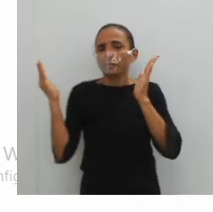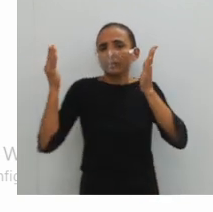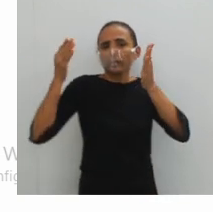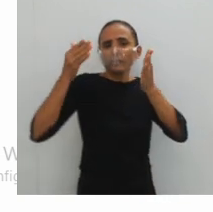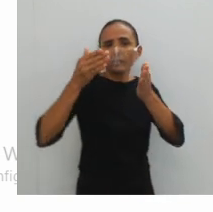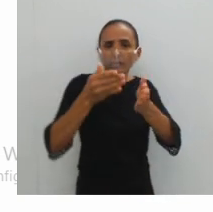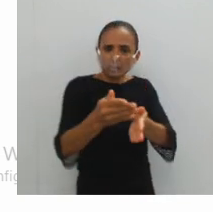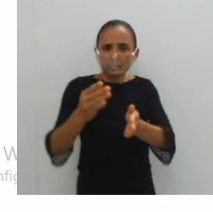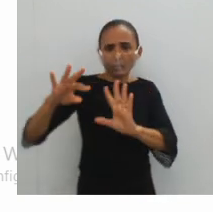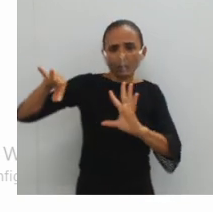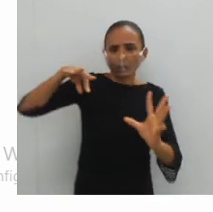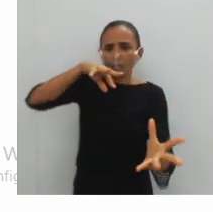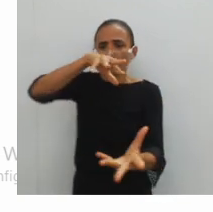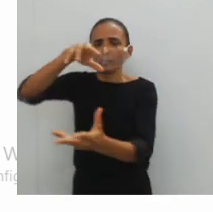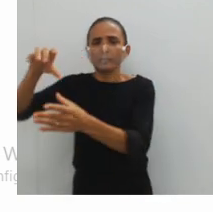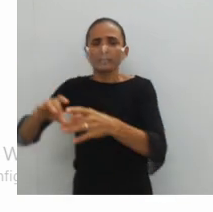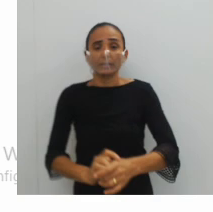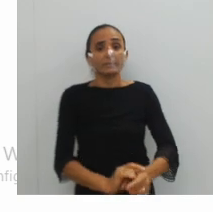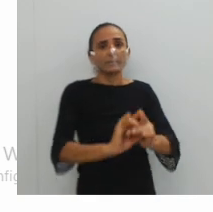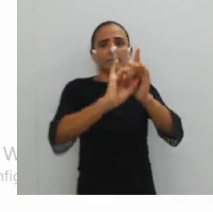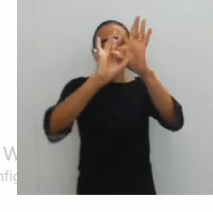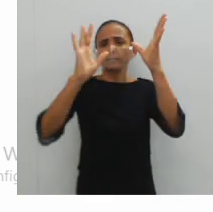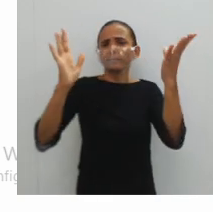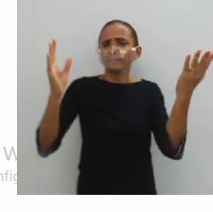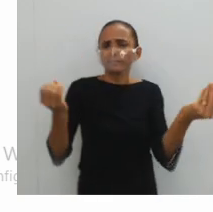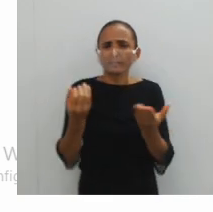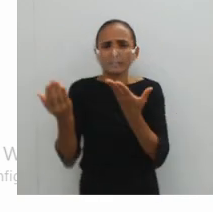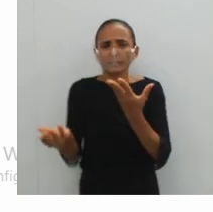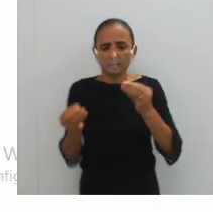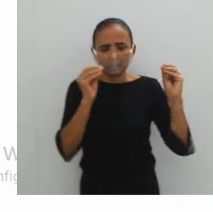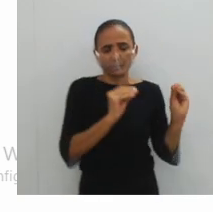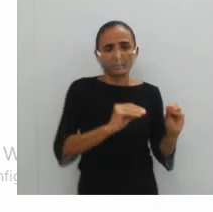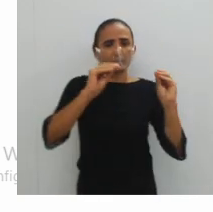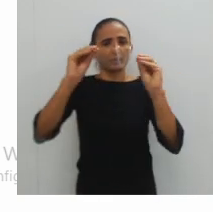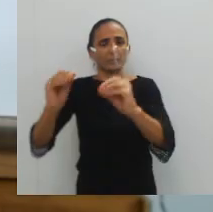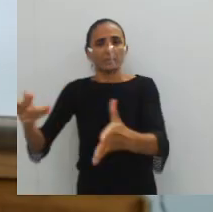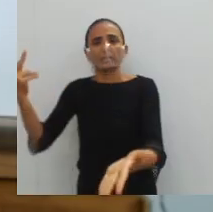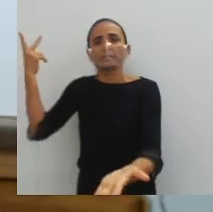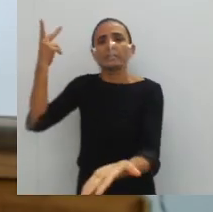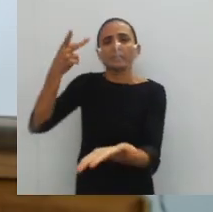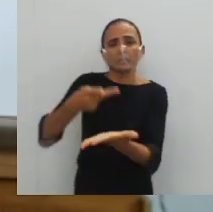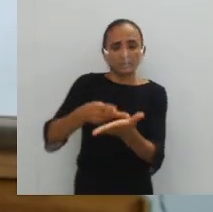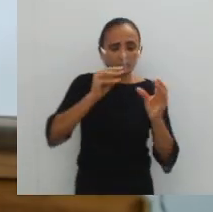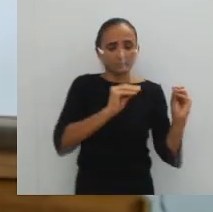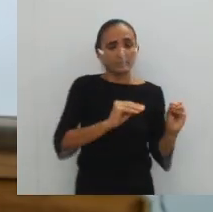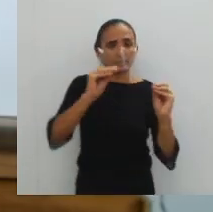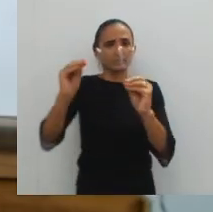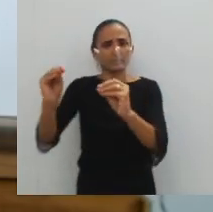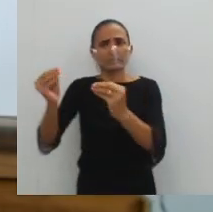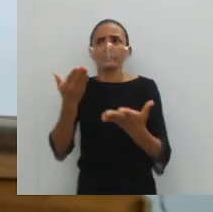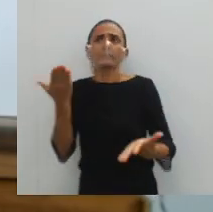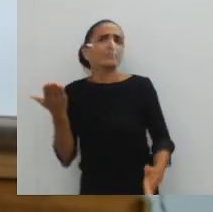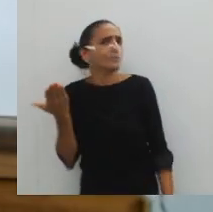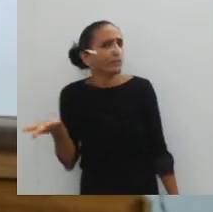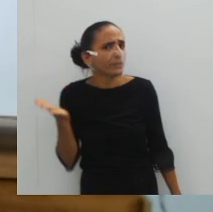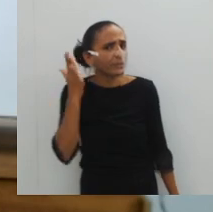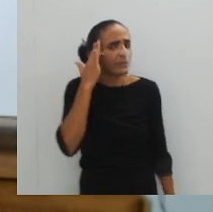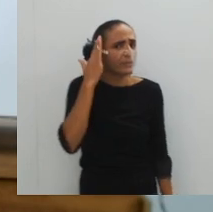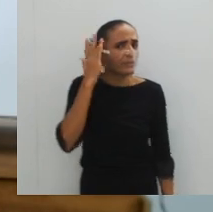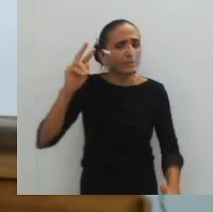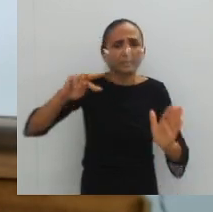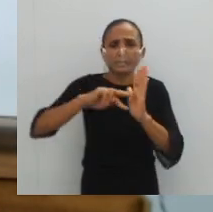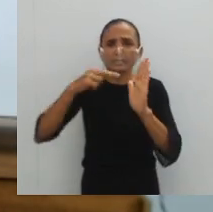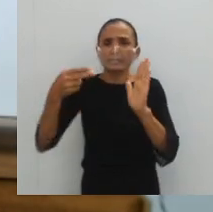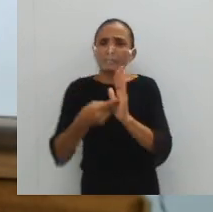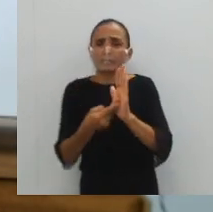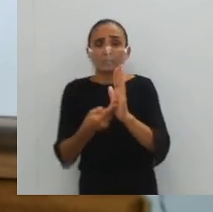globalização ela permitiu a intensificação e a consolidação dessa migração. E o que a gente pode dizer que ela representa um